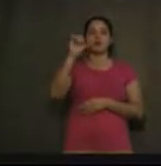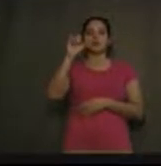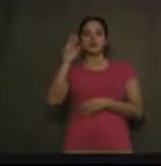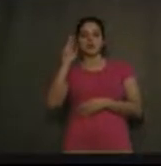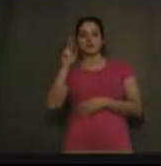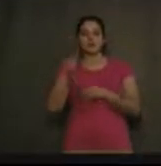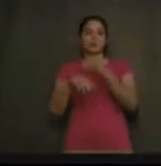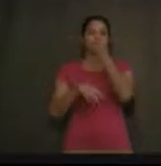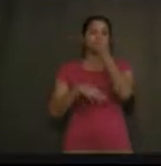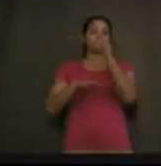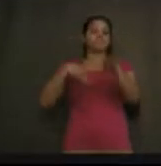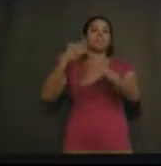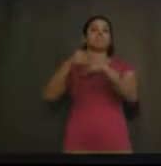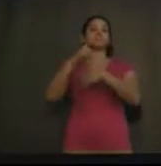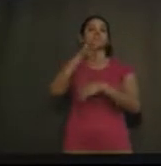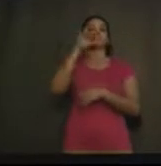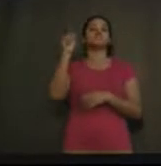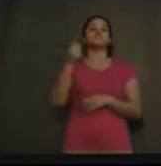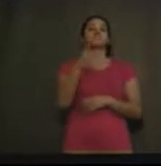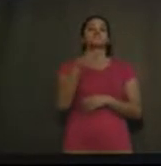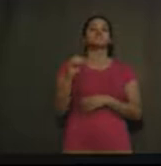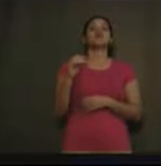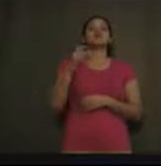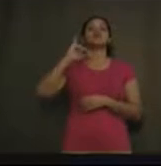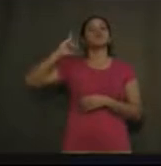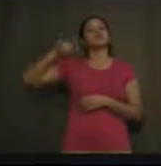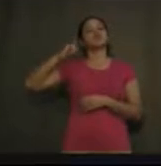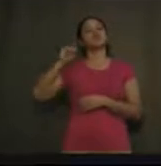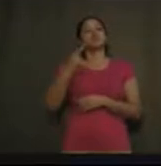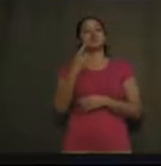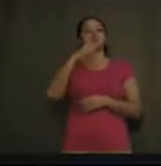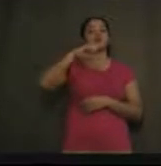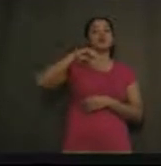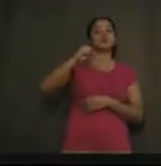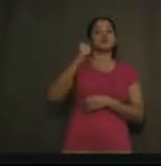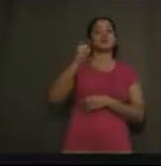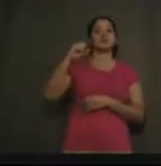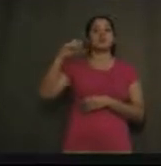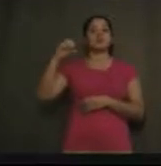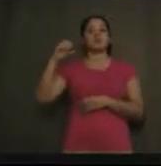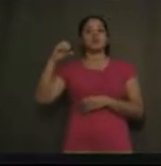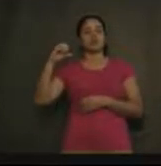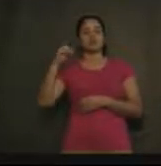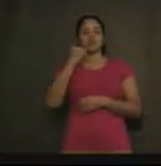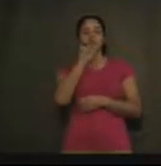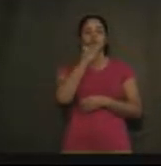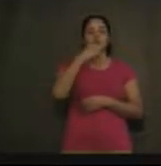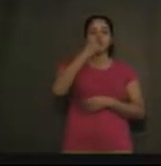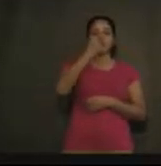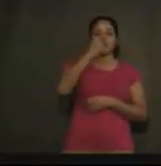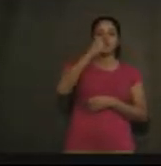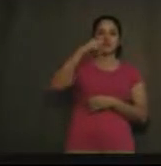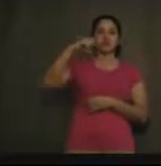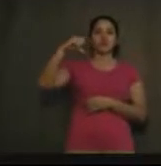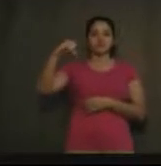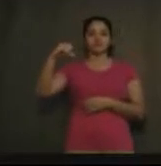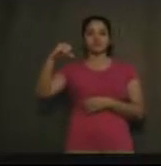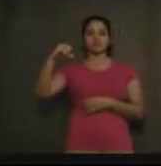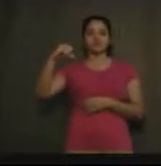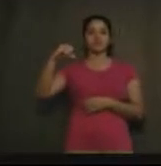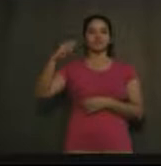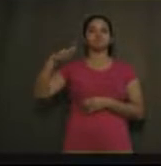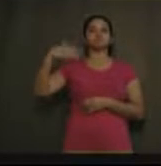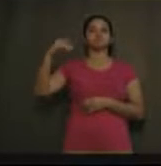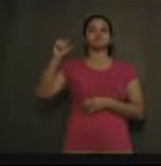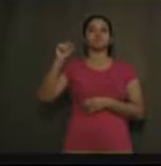No dia 20 de janeiro de 1889, que o rei fazia aniversário no dia 21, no dia 20,